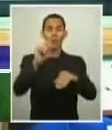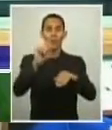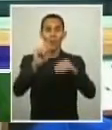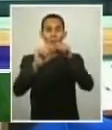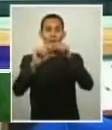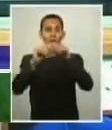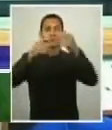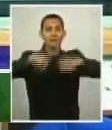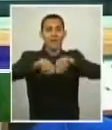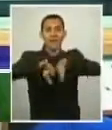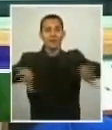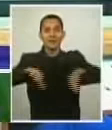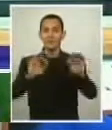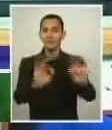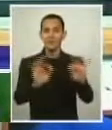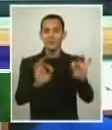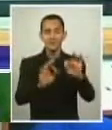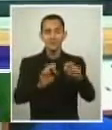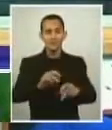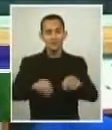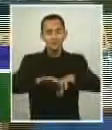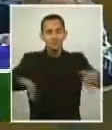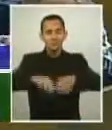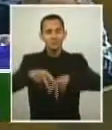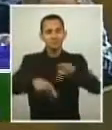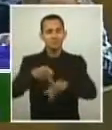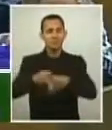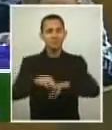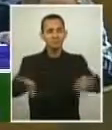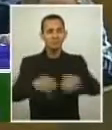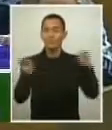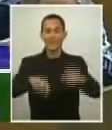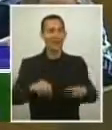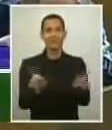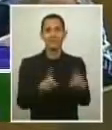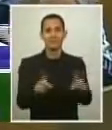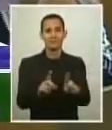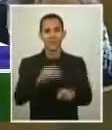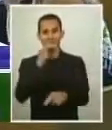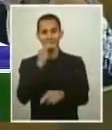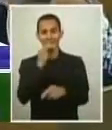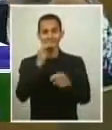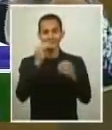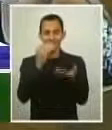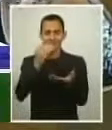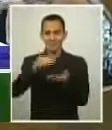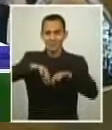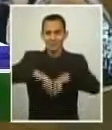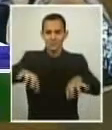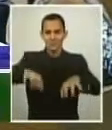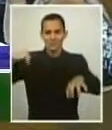indivisível a soberania Popular para russow é indivisível não se fraciona